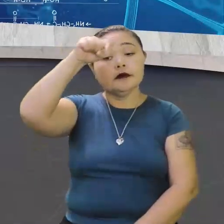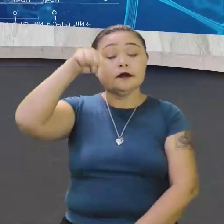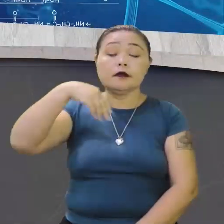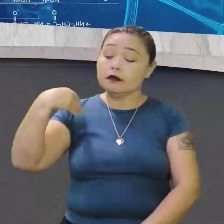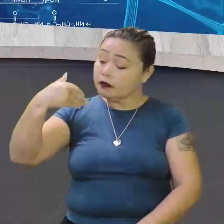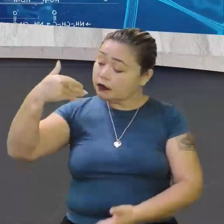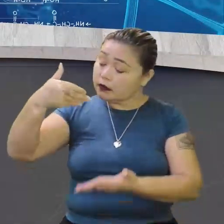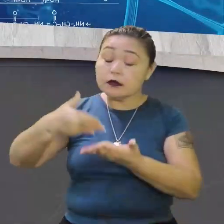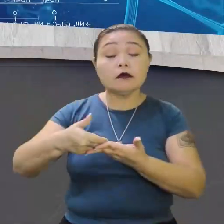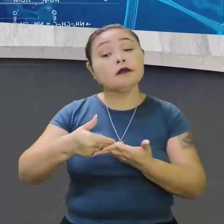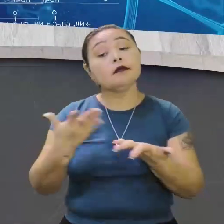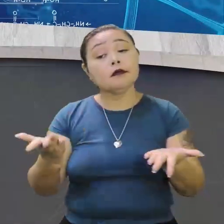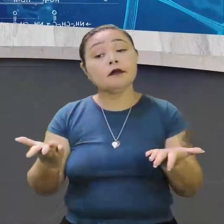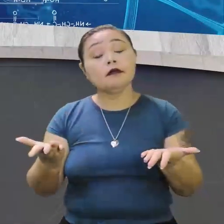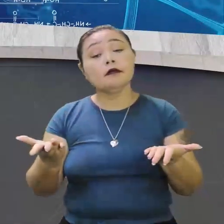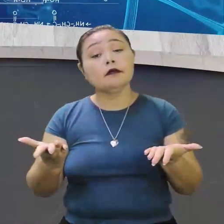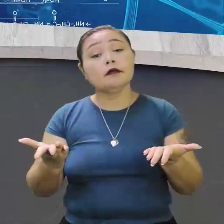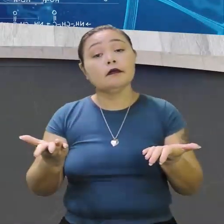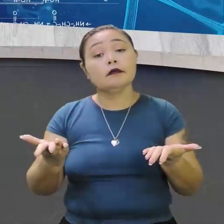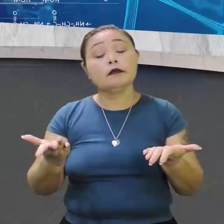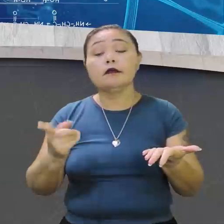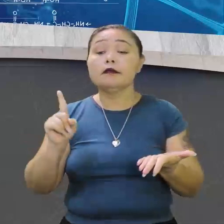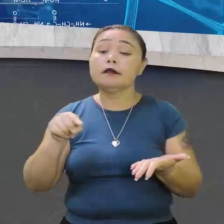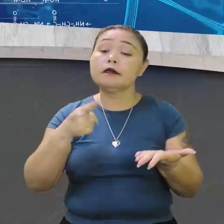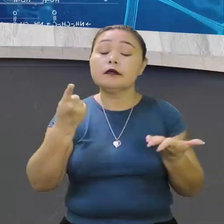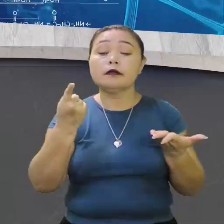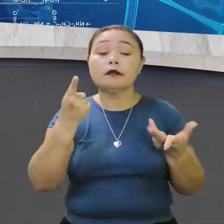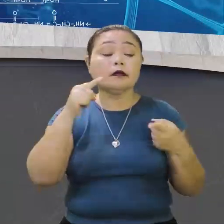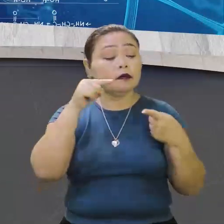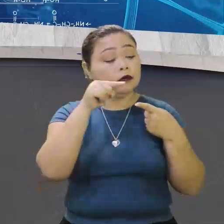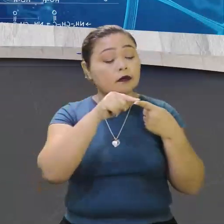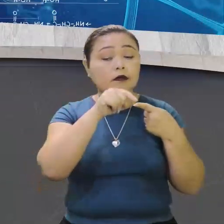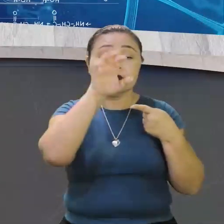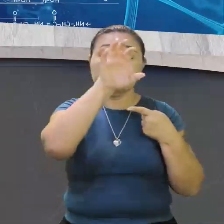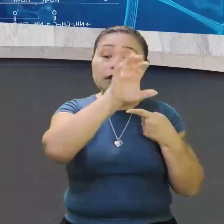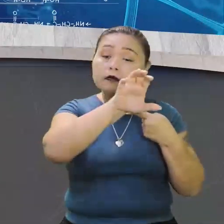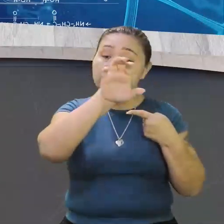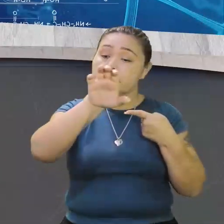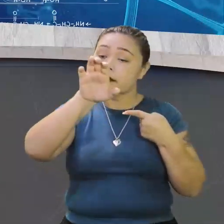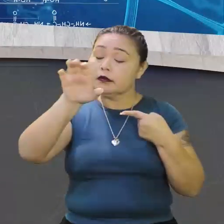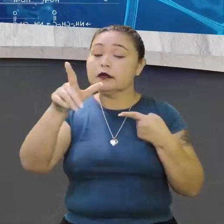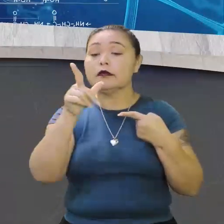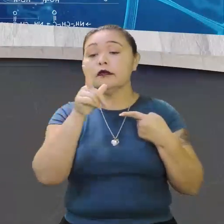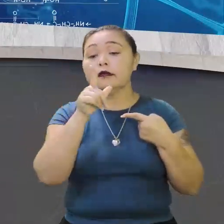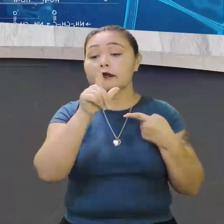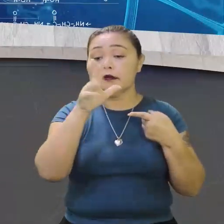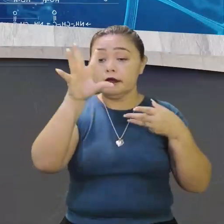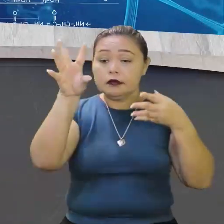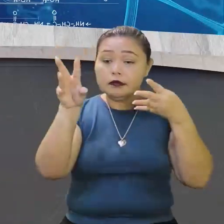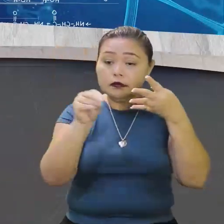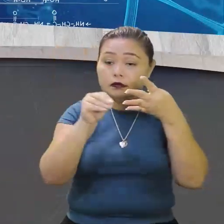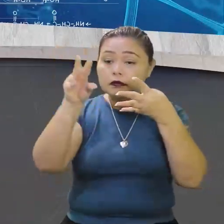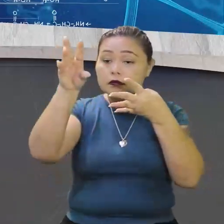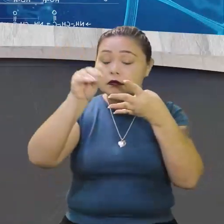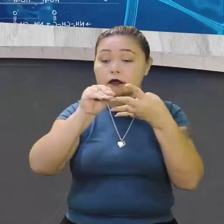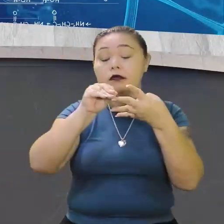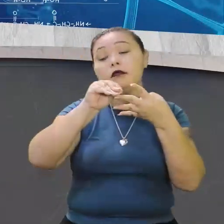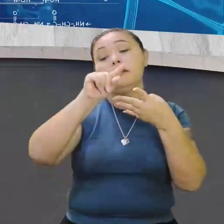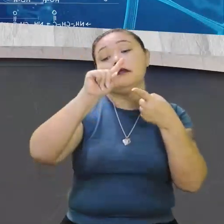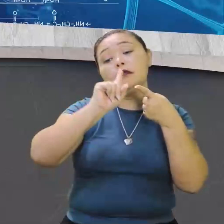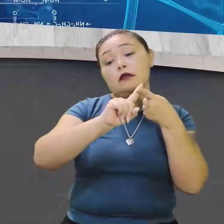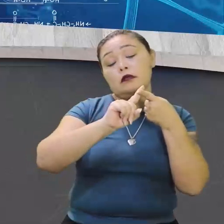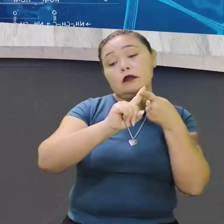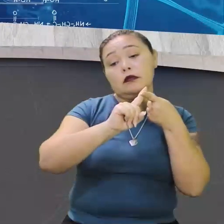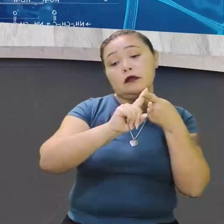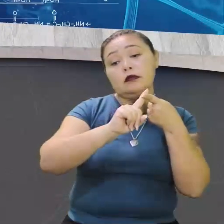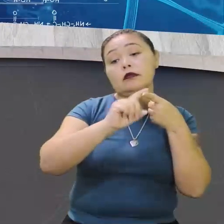aqui. Nós vimos os 3 estados físicos de agregação, os 3 estados